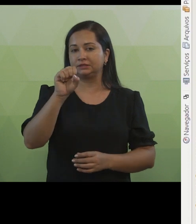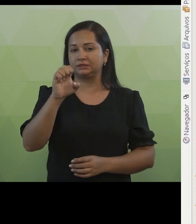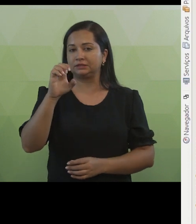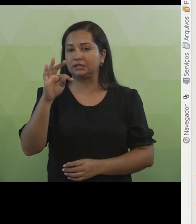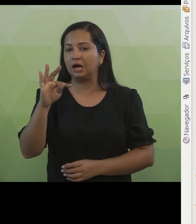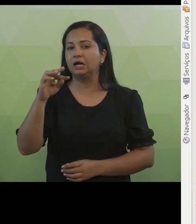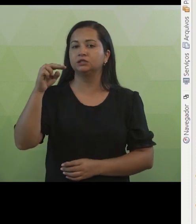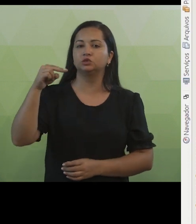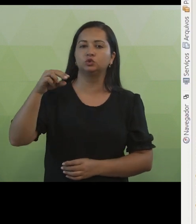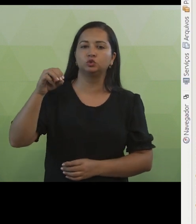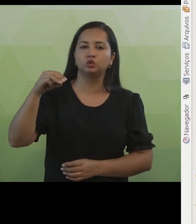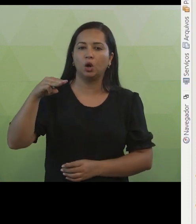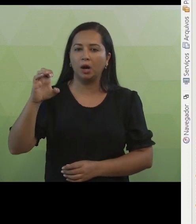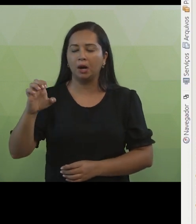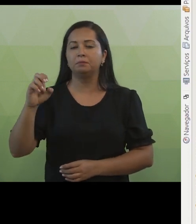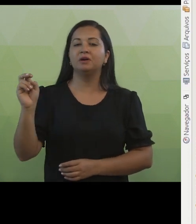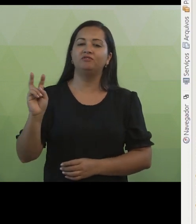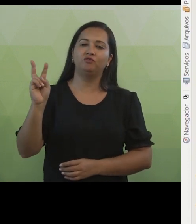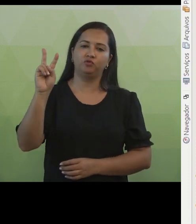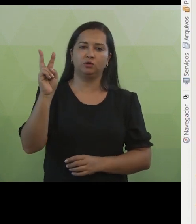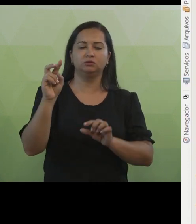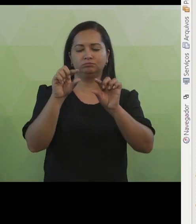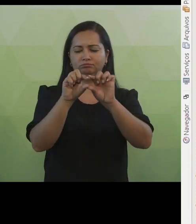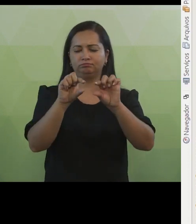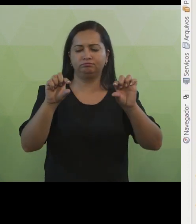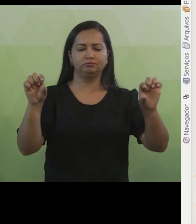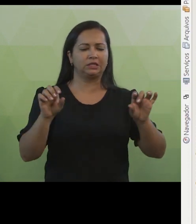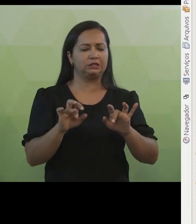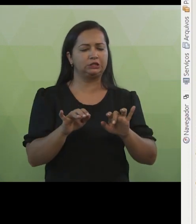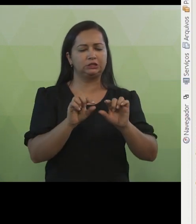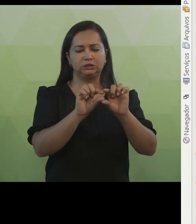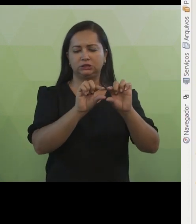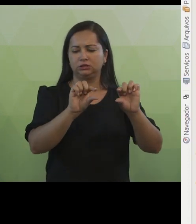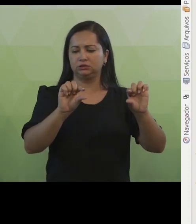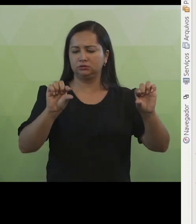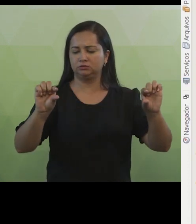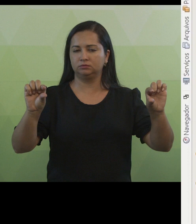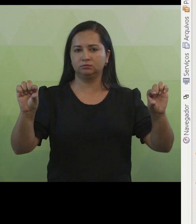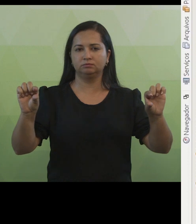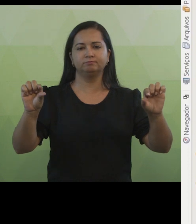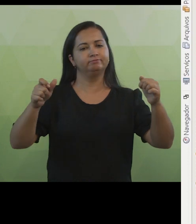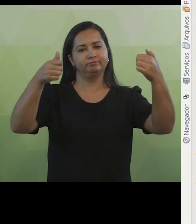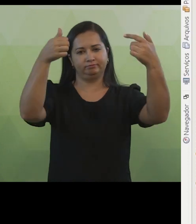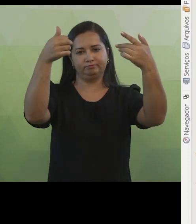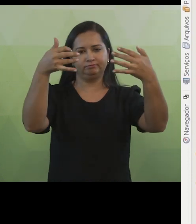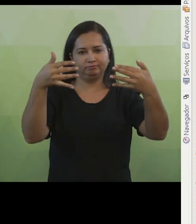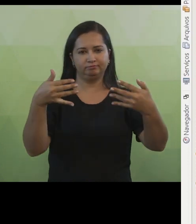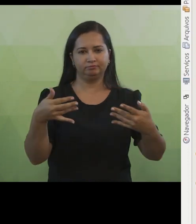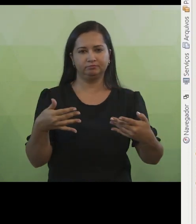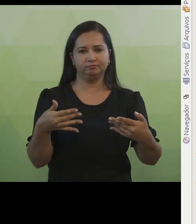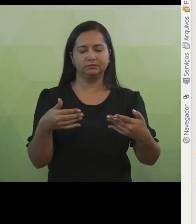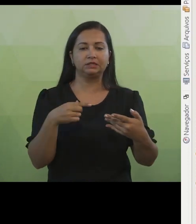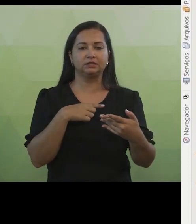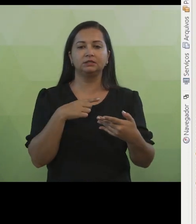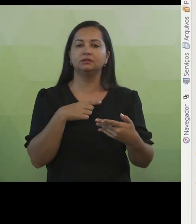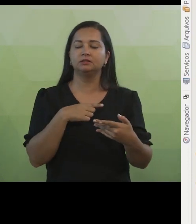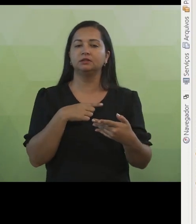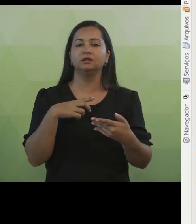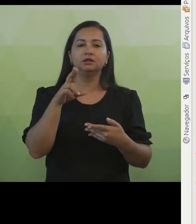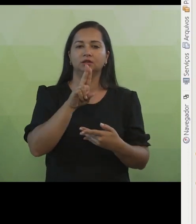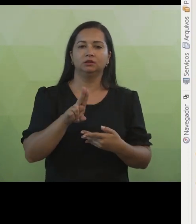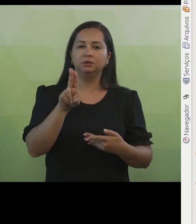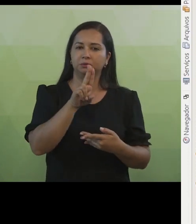setNome valor. Aqui eu estou setando através também do